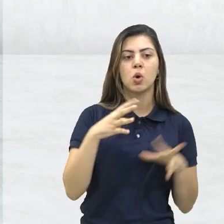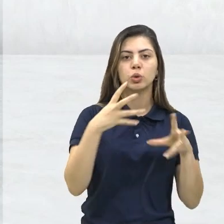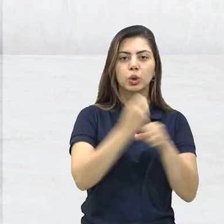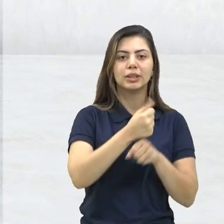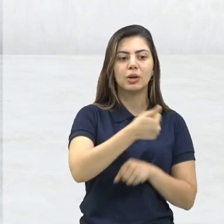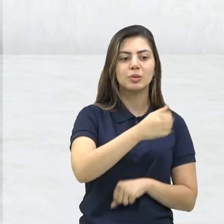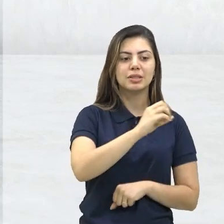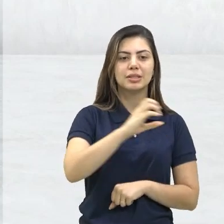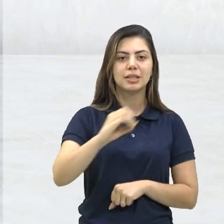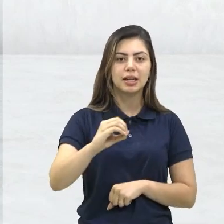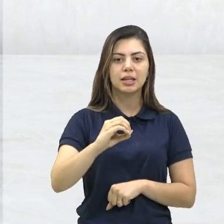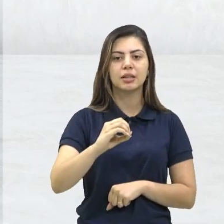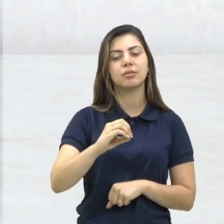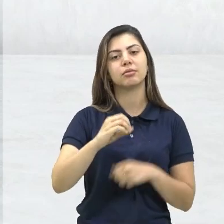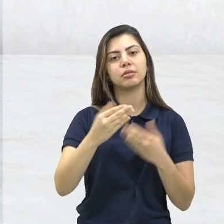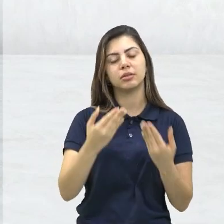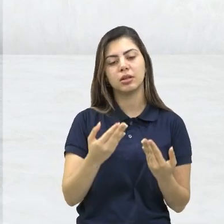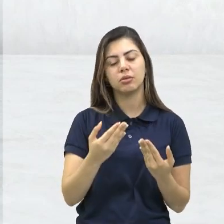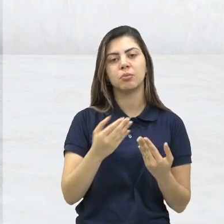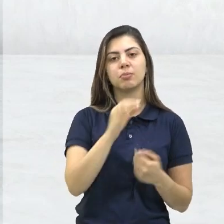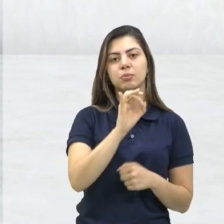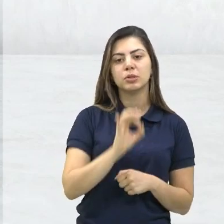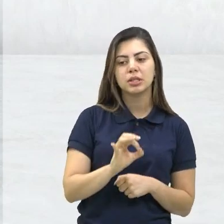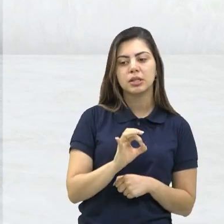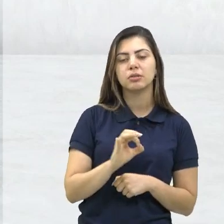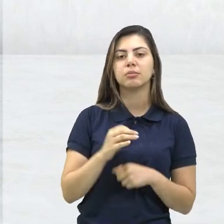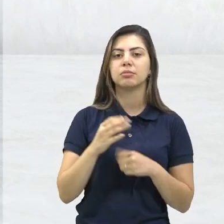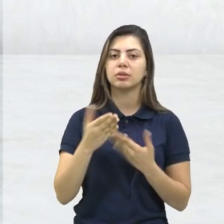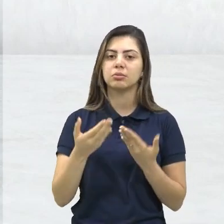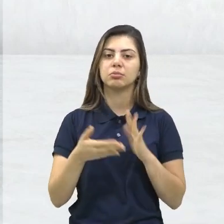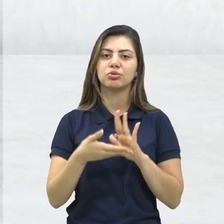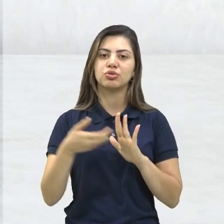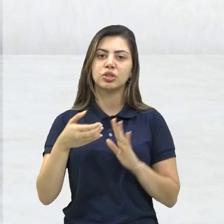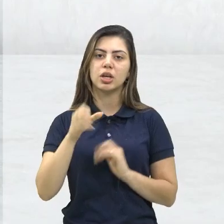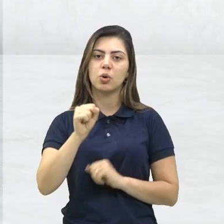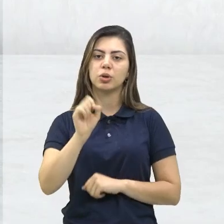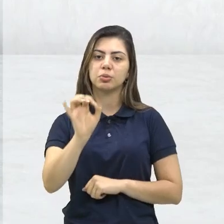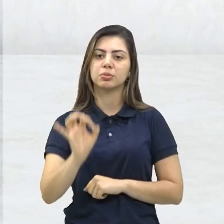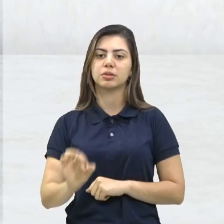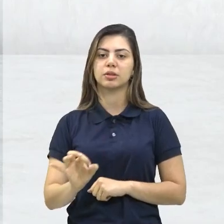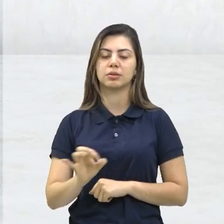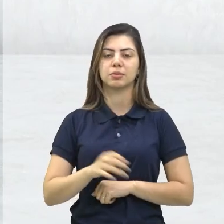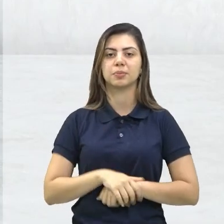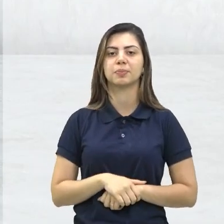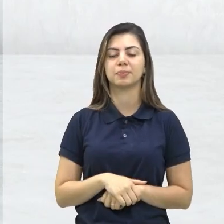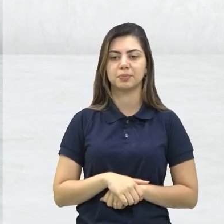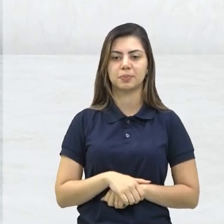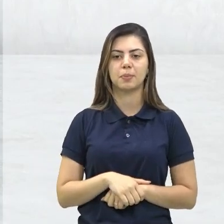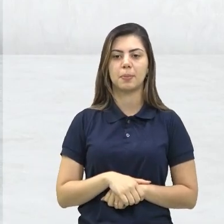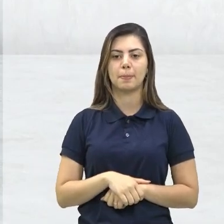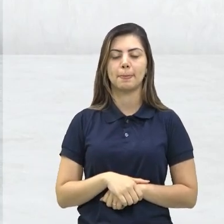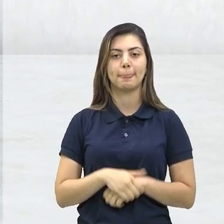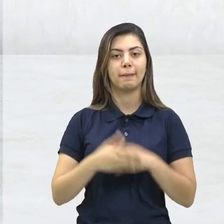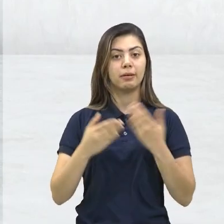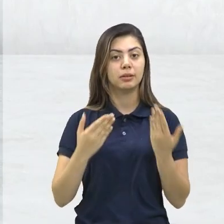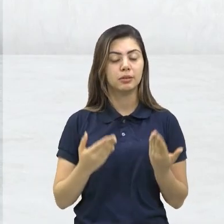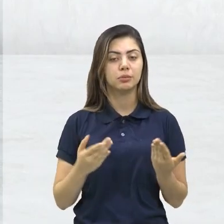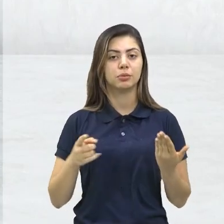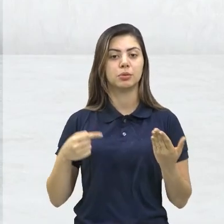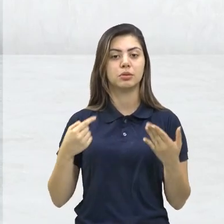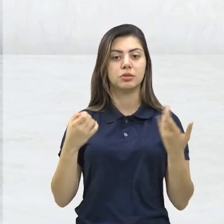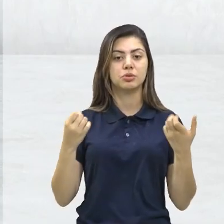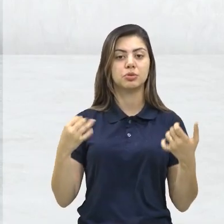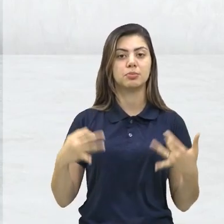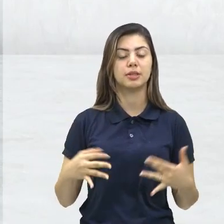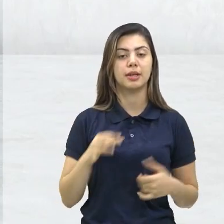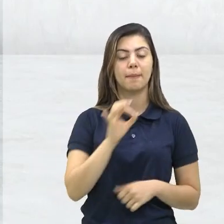partes. Por que estamos falando percentual? Estamos falando que o todo é igual a 100. Tudo bem? Bom, podemos dizer assim, ó, que ainda que a porcentagem, pessoal,